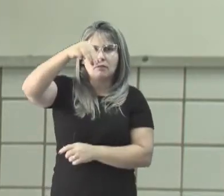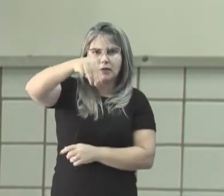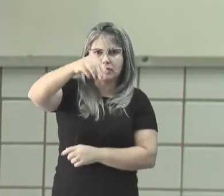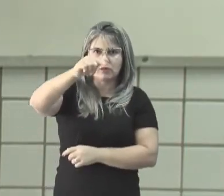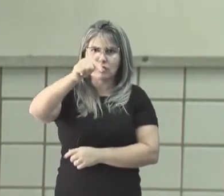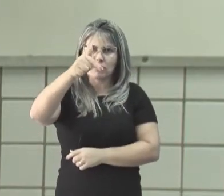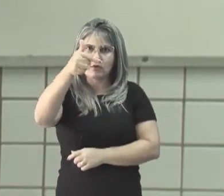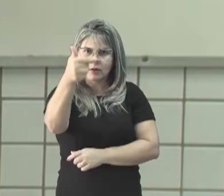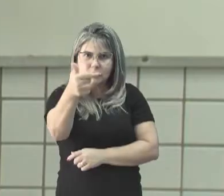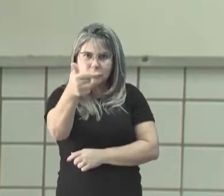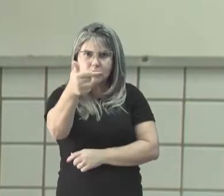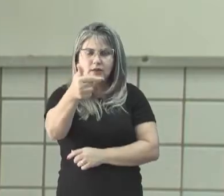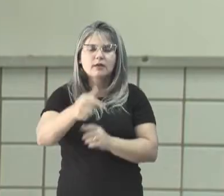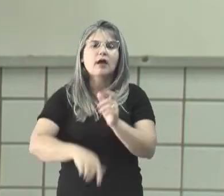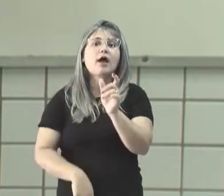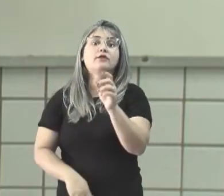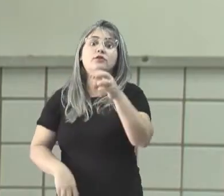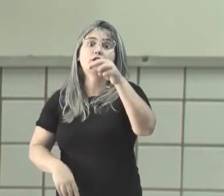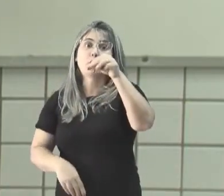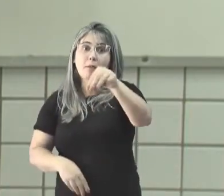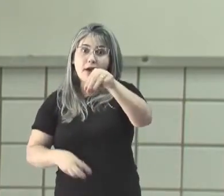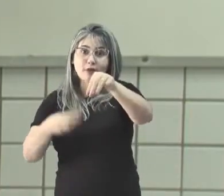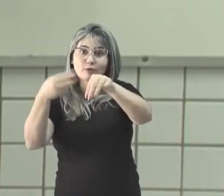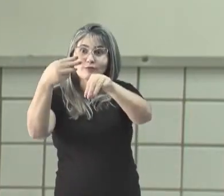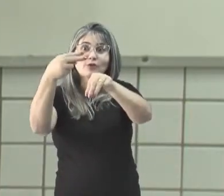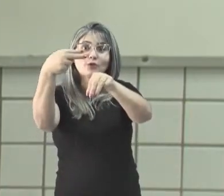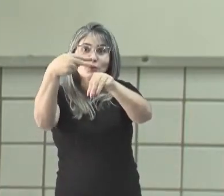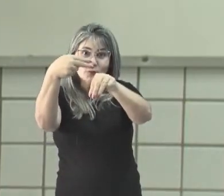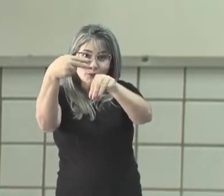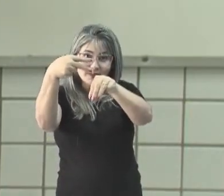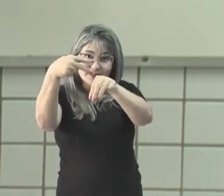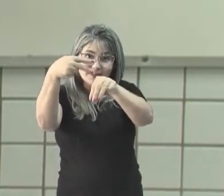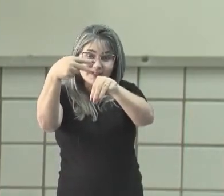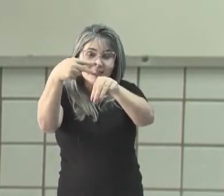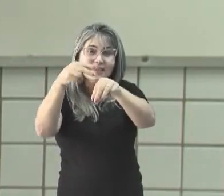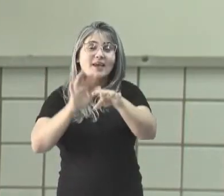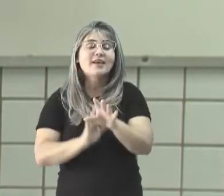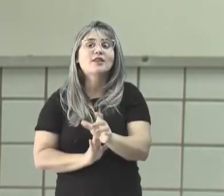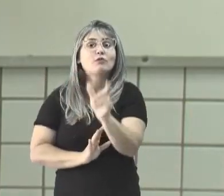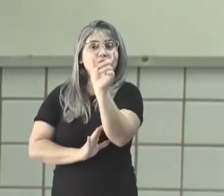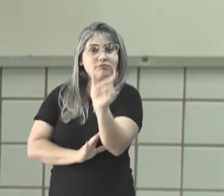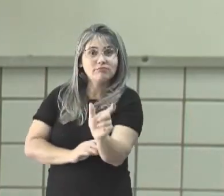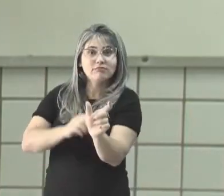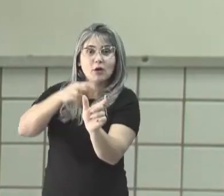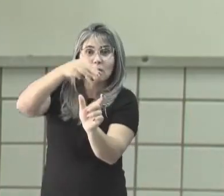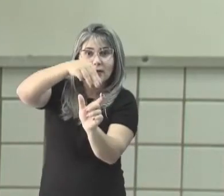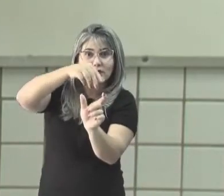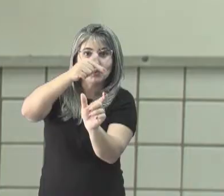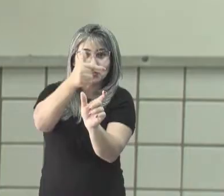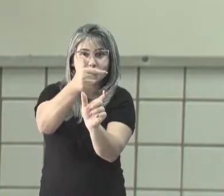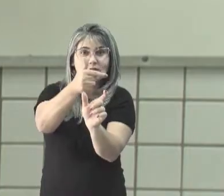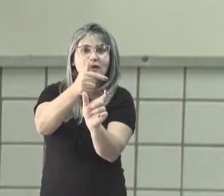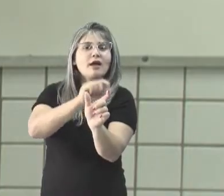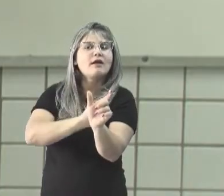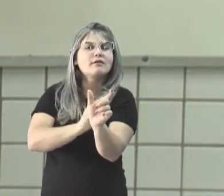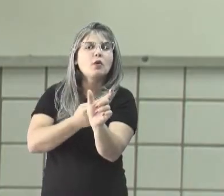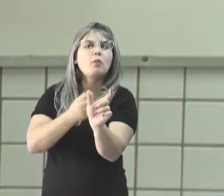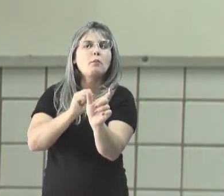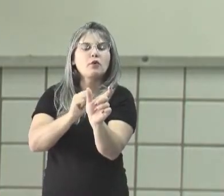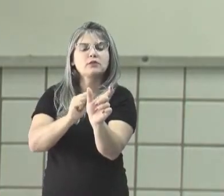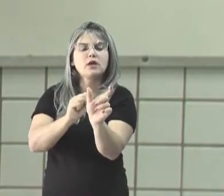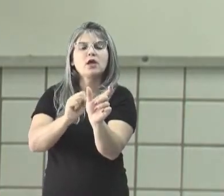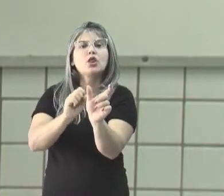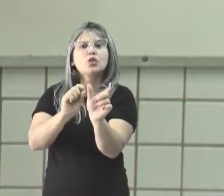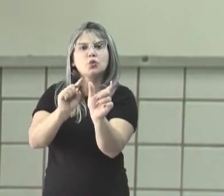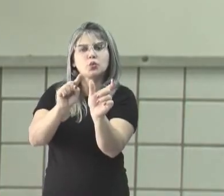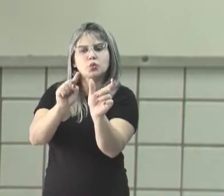o 2. E se o expoente é 2, cada unidade que a gente for avançando ou regredindo, a gente vai avançar duas